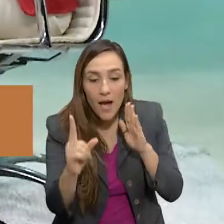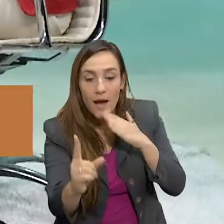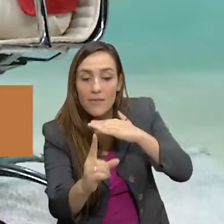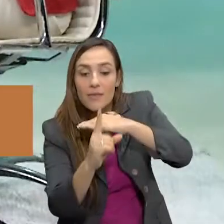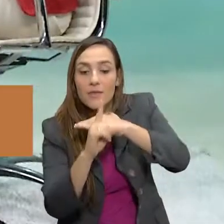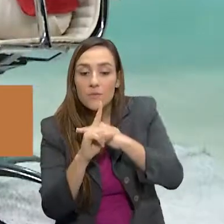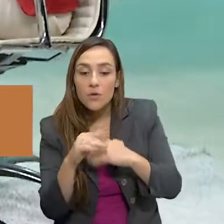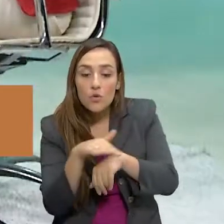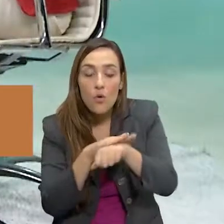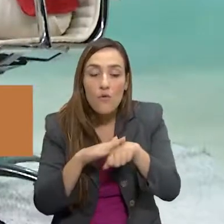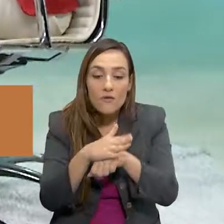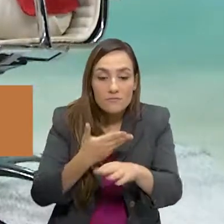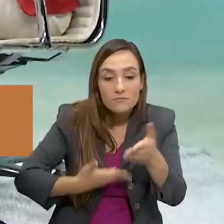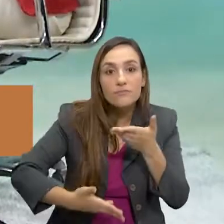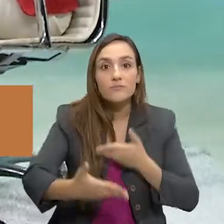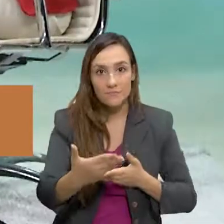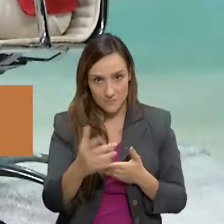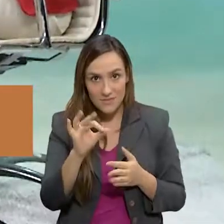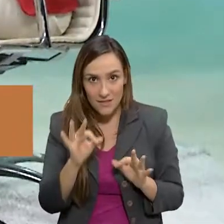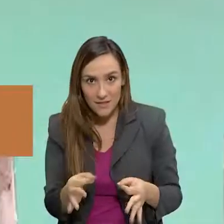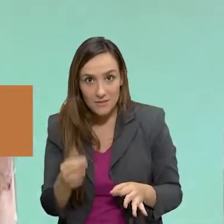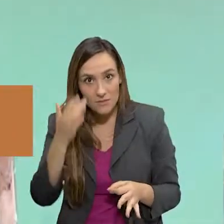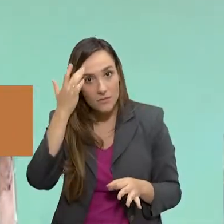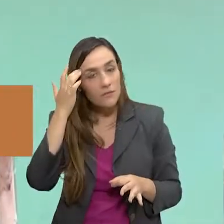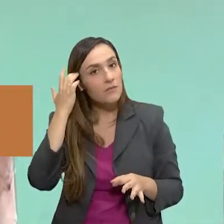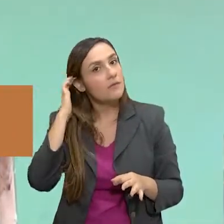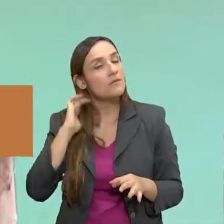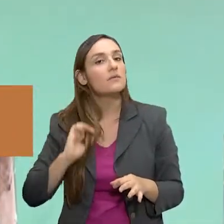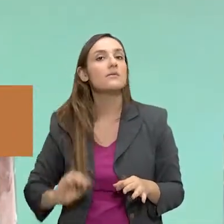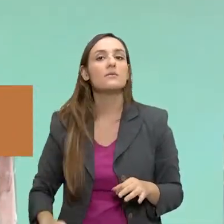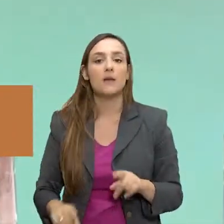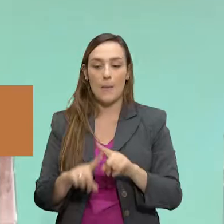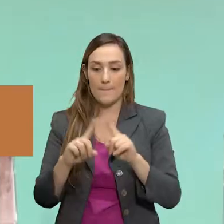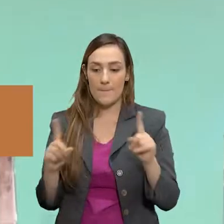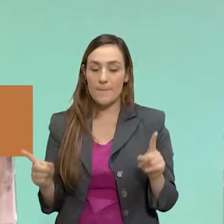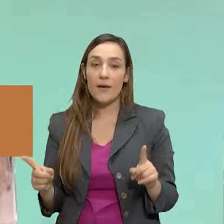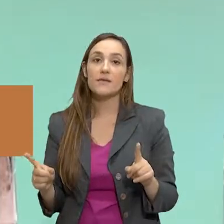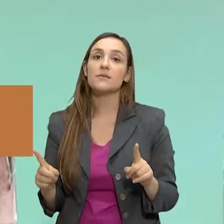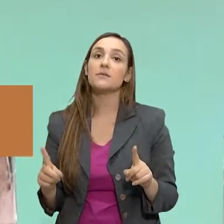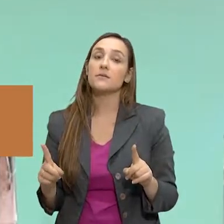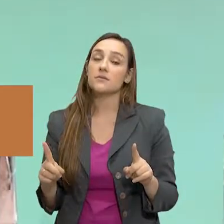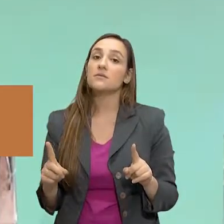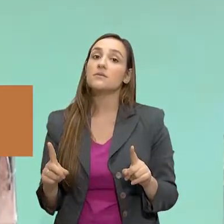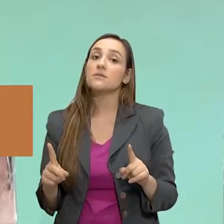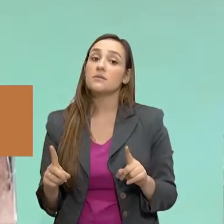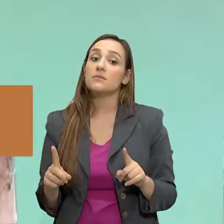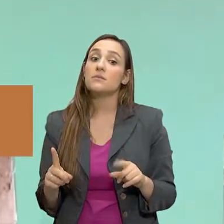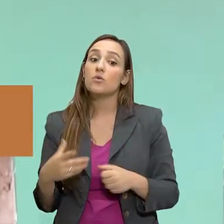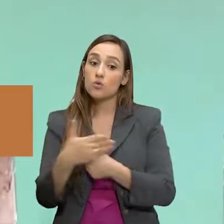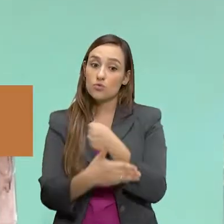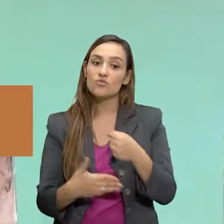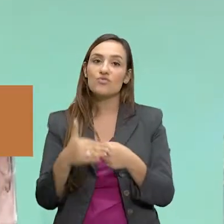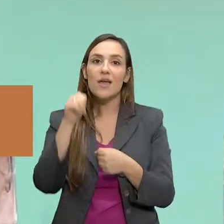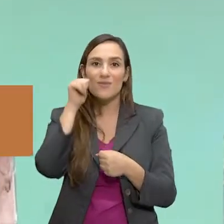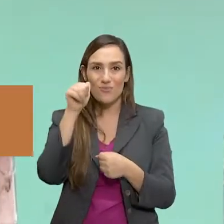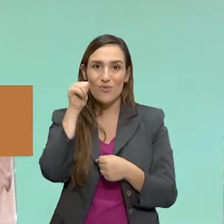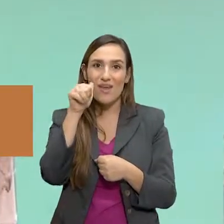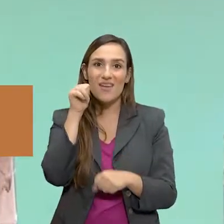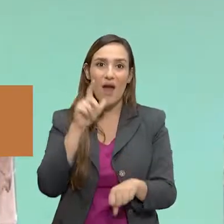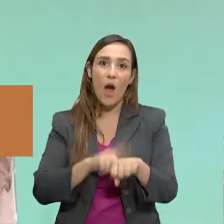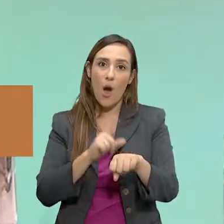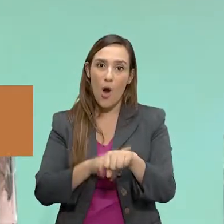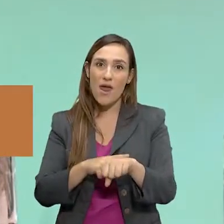frente com a assistida, com o assistido. Mas voltando um pouco no tempo, a defesa da mulher, nós sabemos que foi uma das